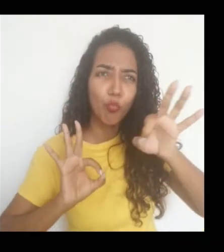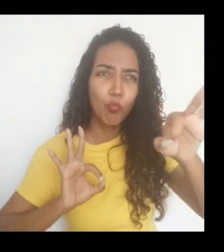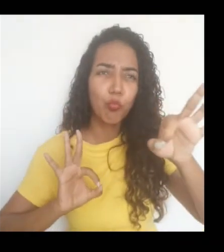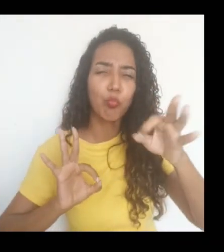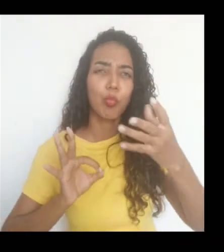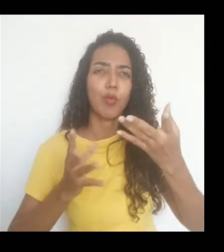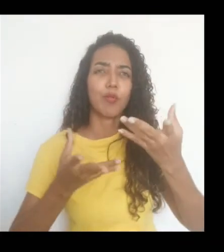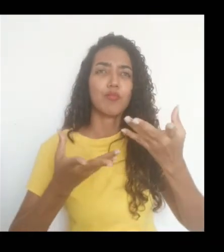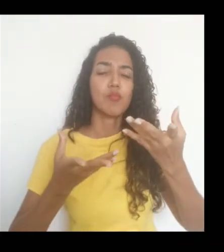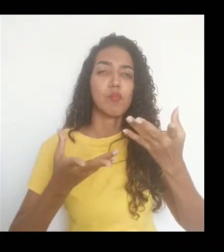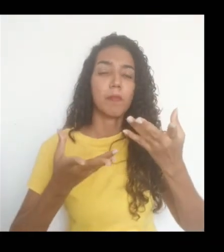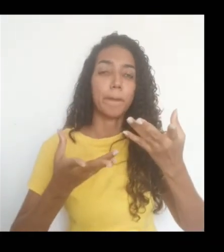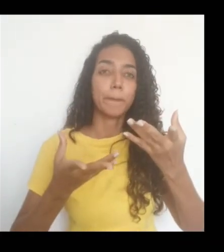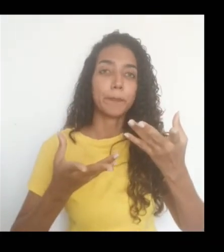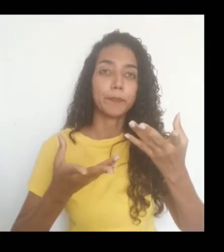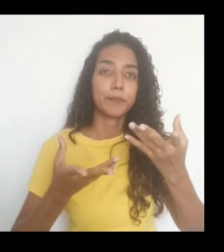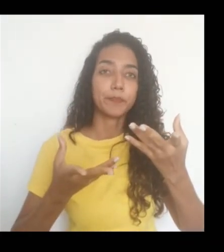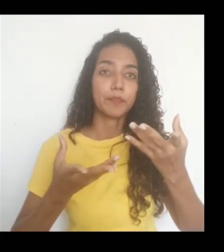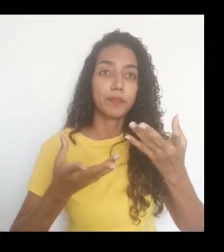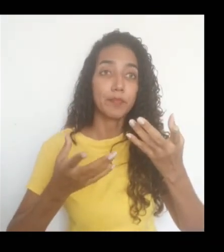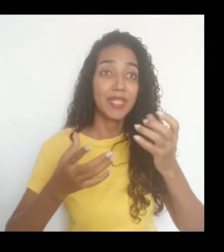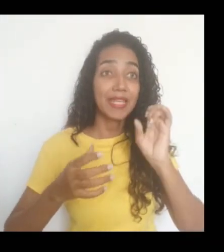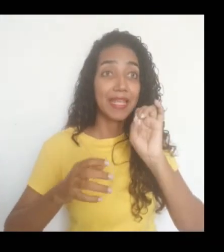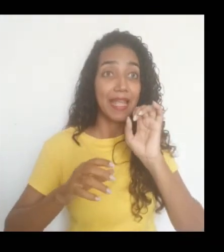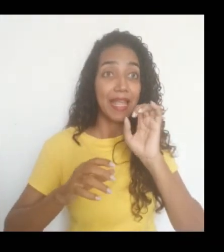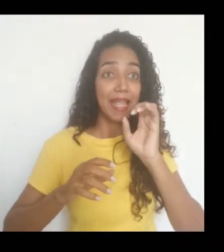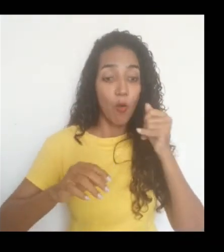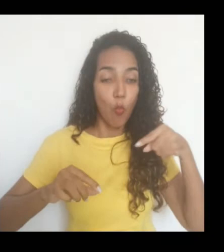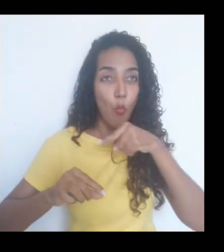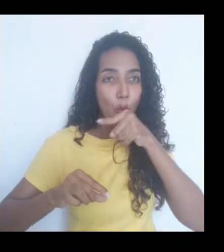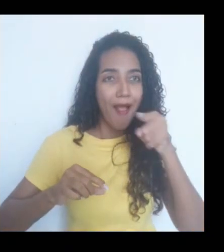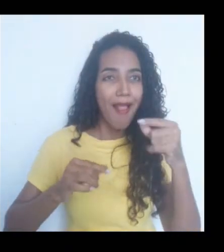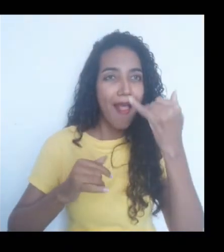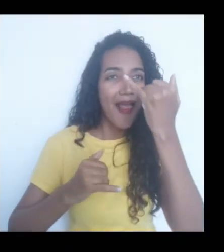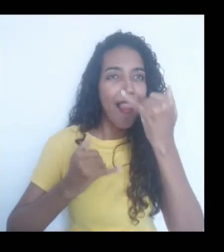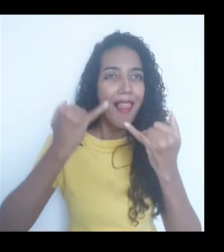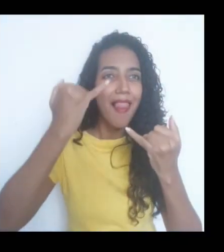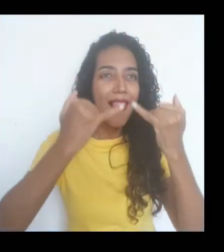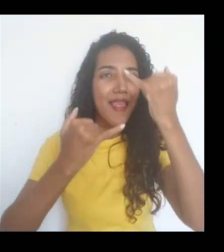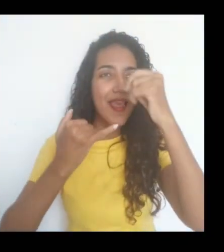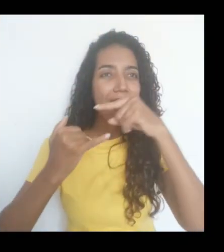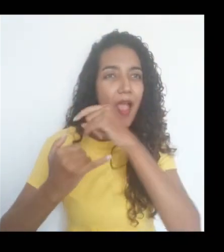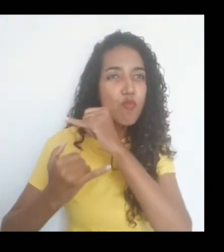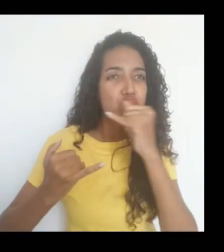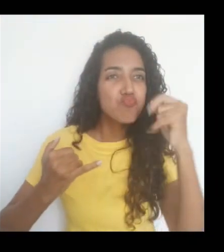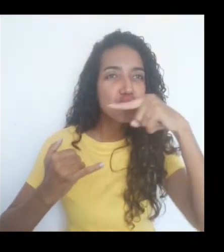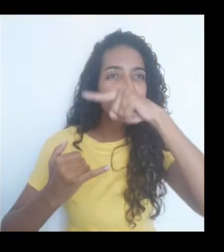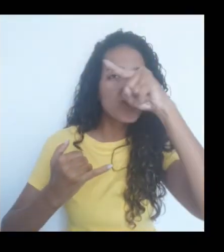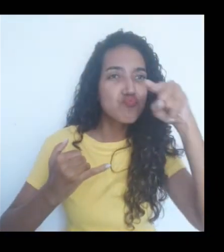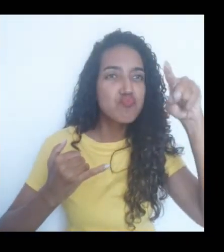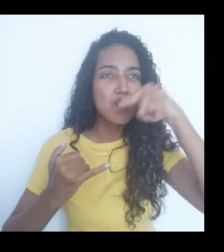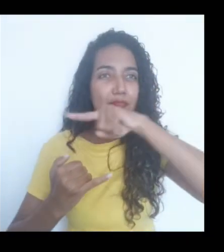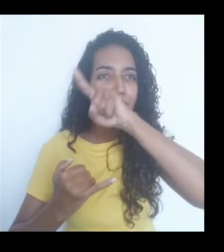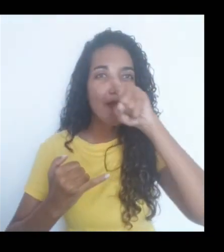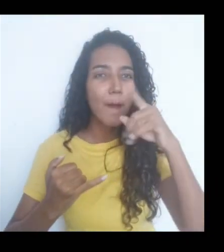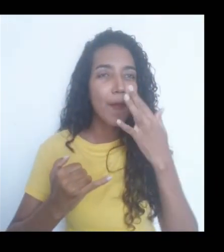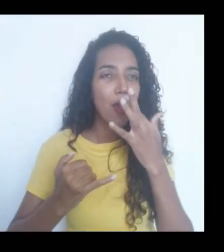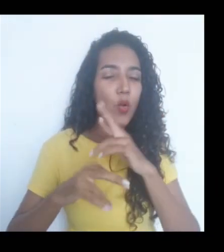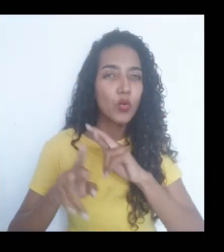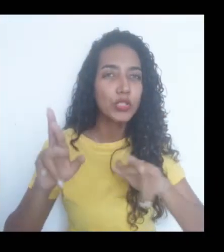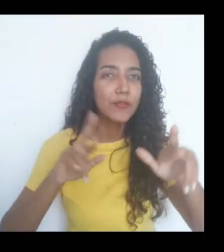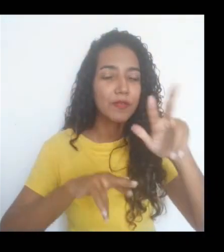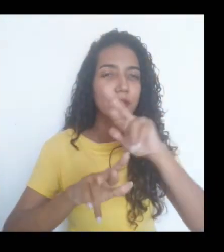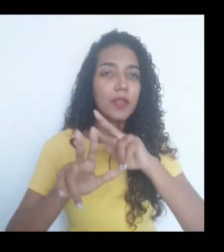dessas linhas aparecem. Tem detalhes aqui a respeito de áreas, né? Provavelmente parques,